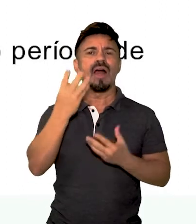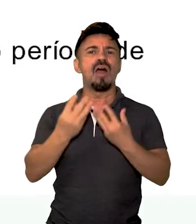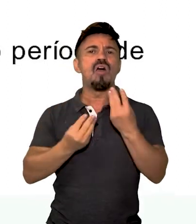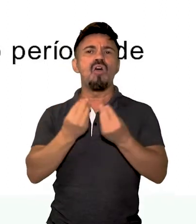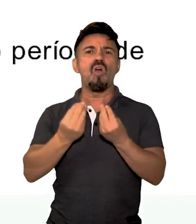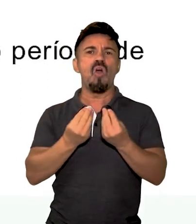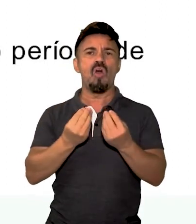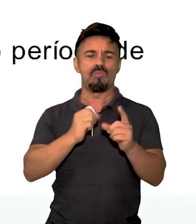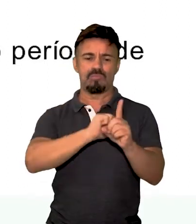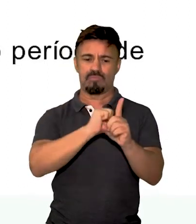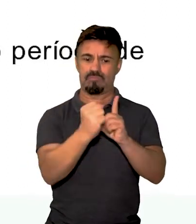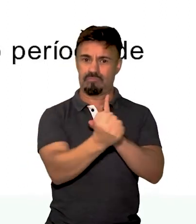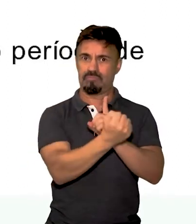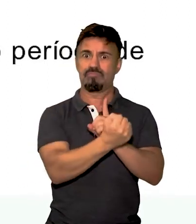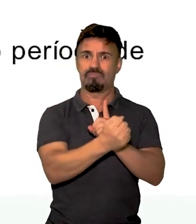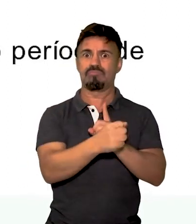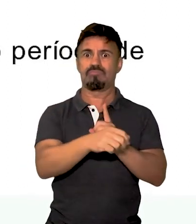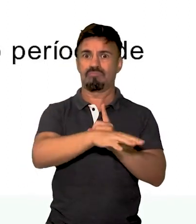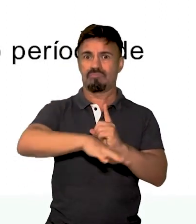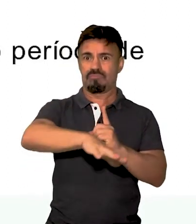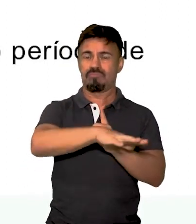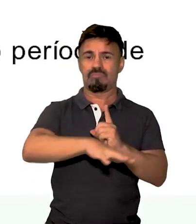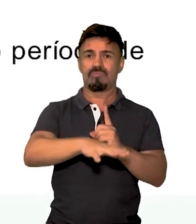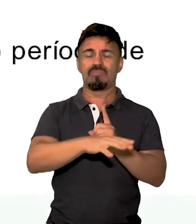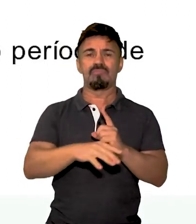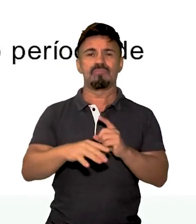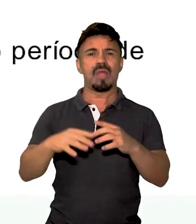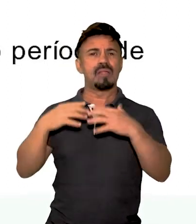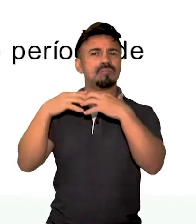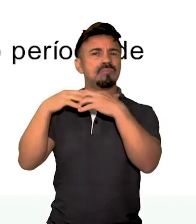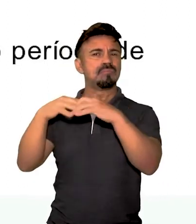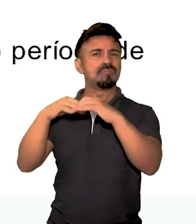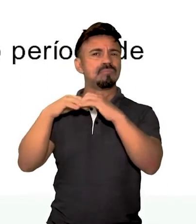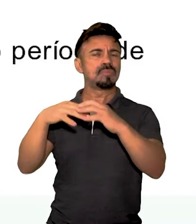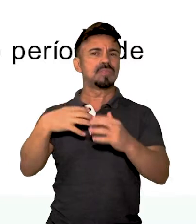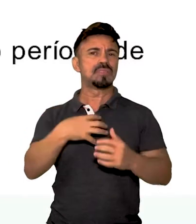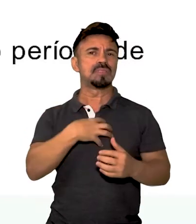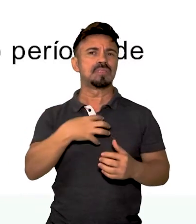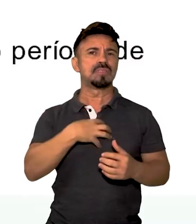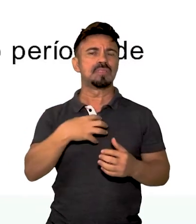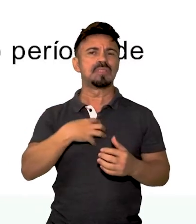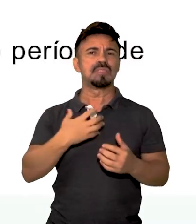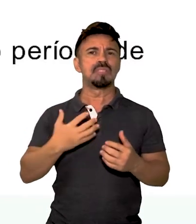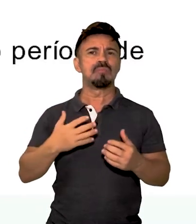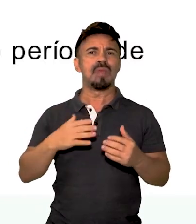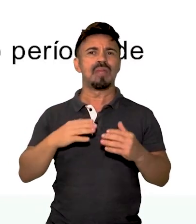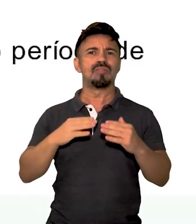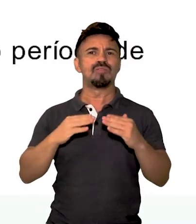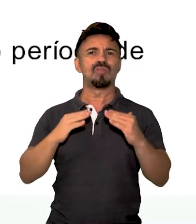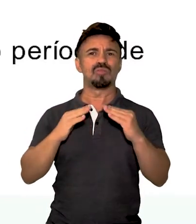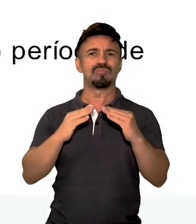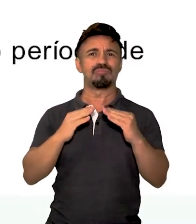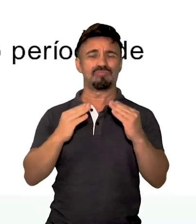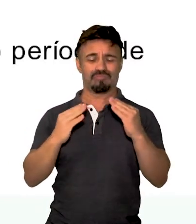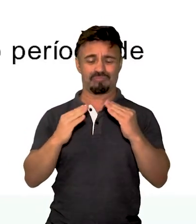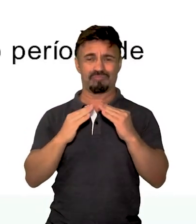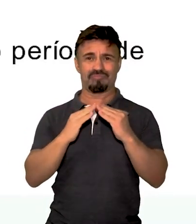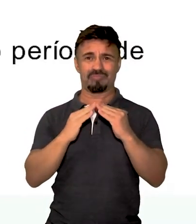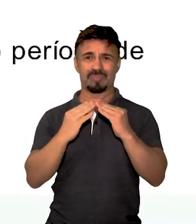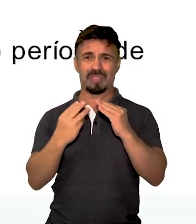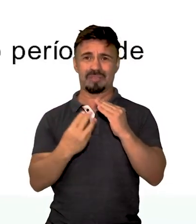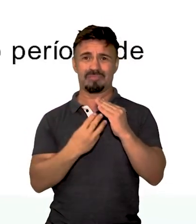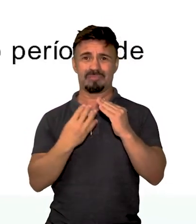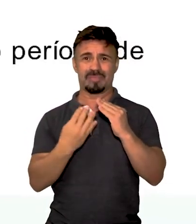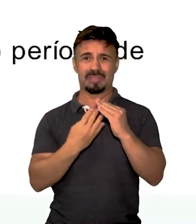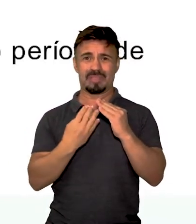sociais. Refletir sobre os próprios sentimentos num período de afastamento social. Isso é que nós iremos ver na